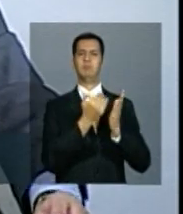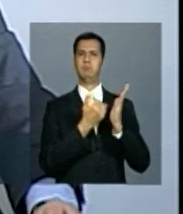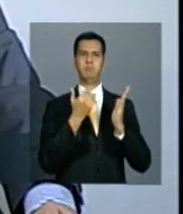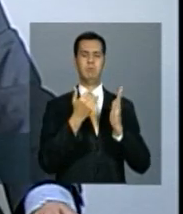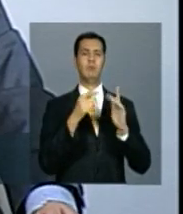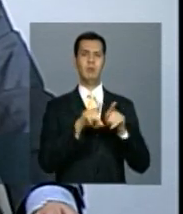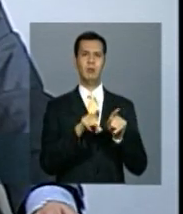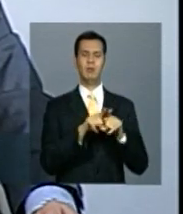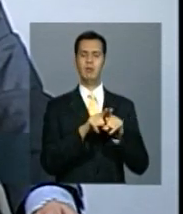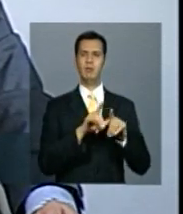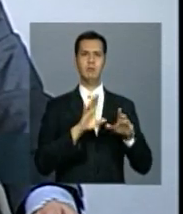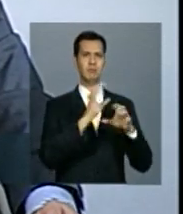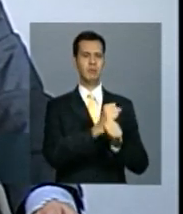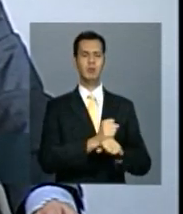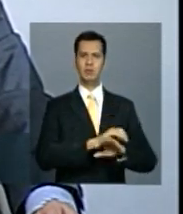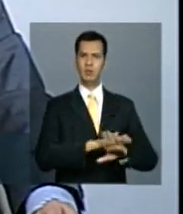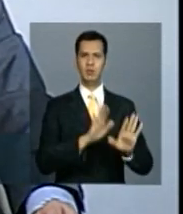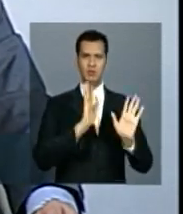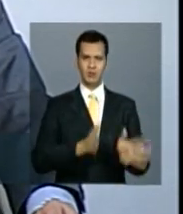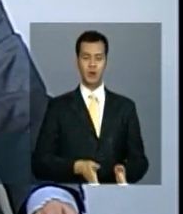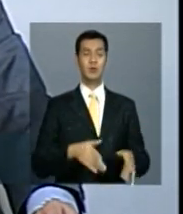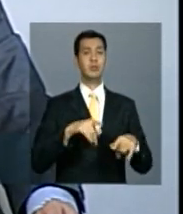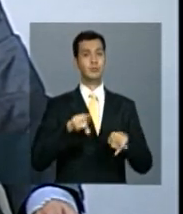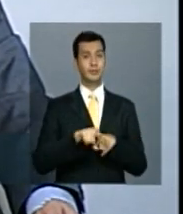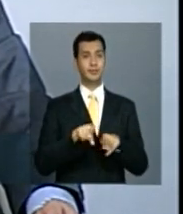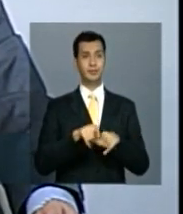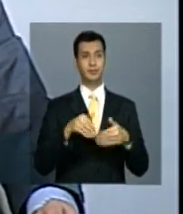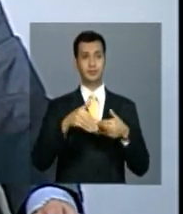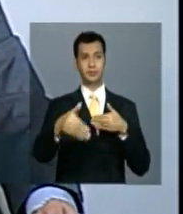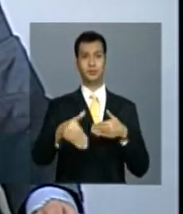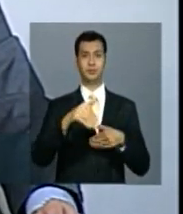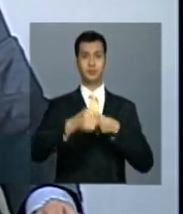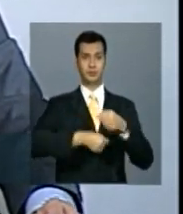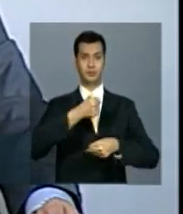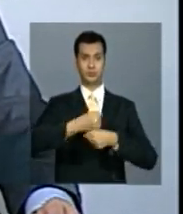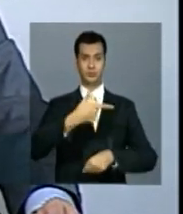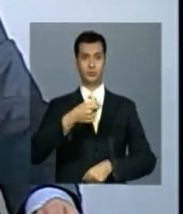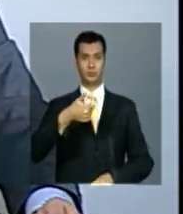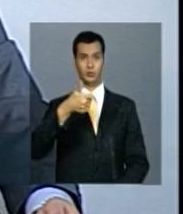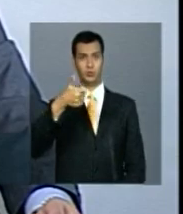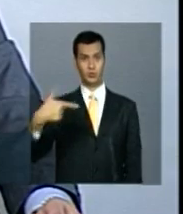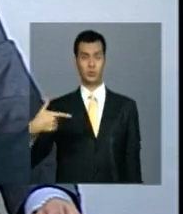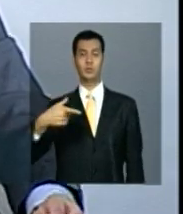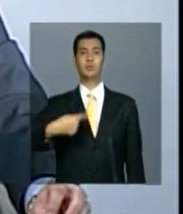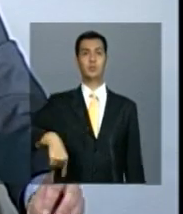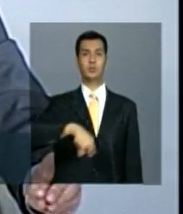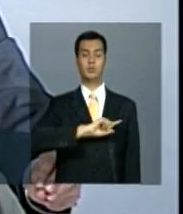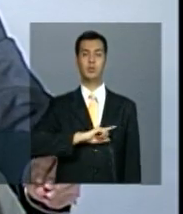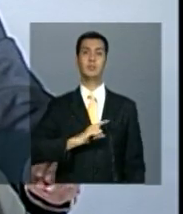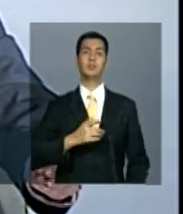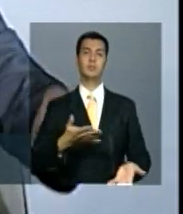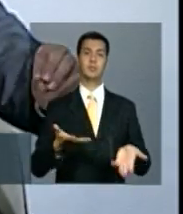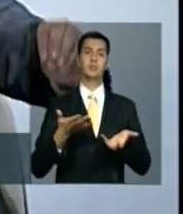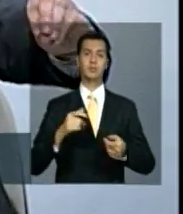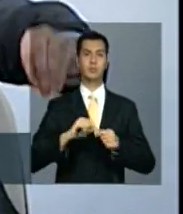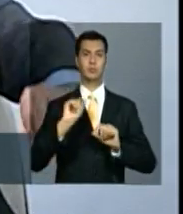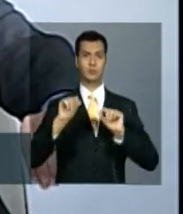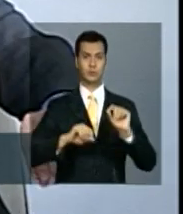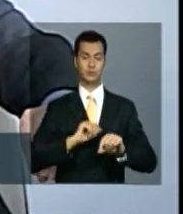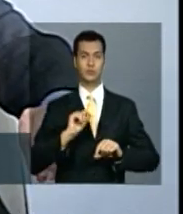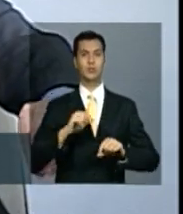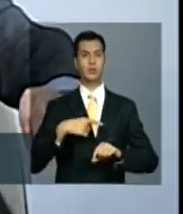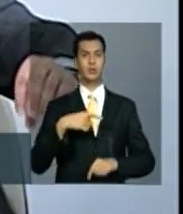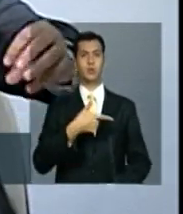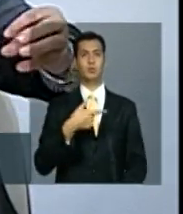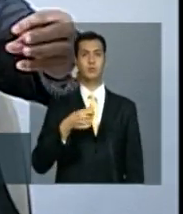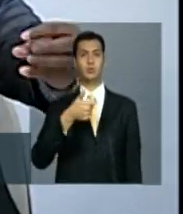que nós para o ano de 2012 estamos não só atendendo a meta de